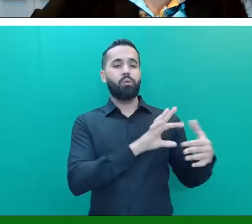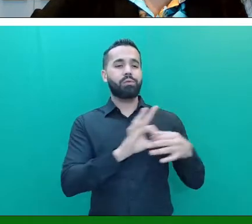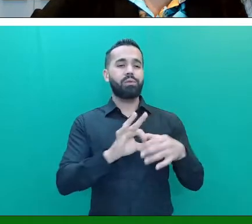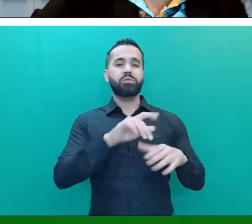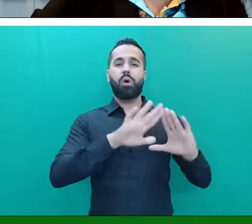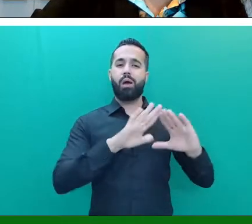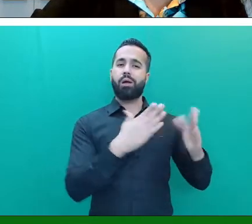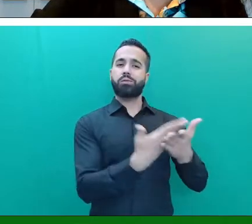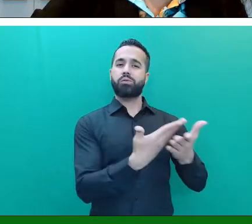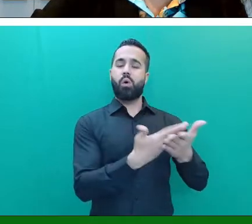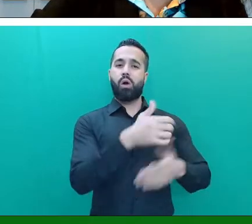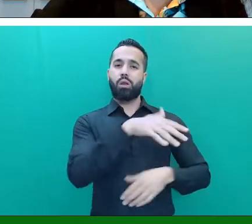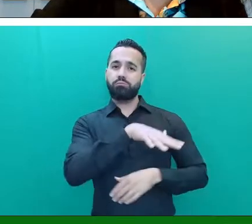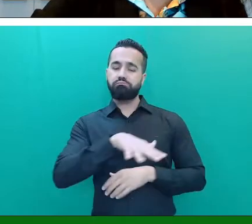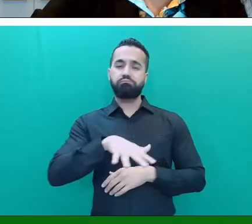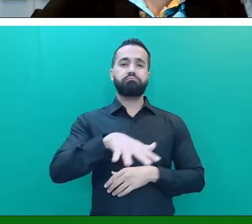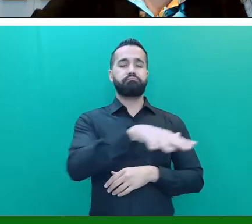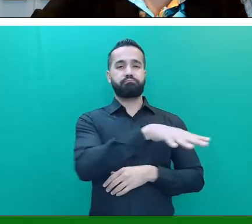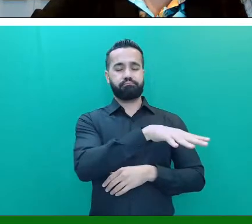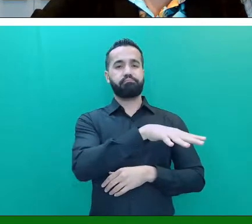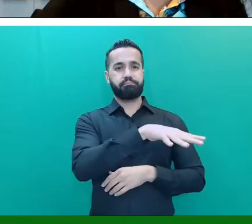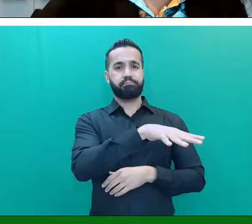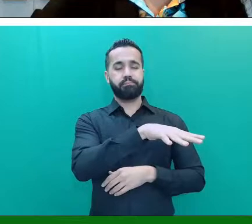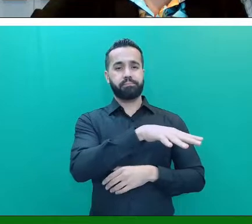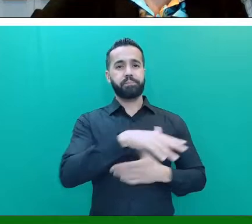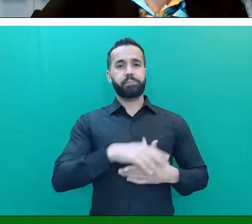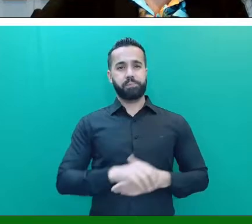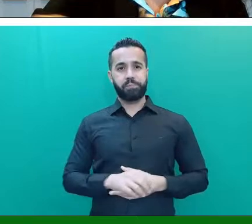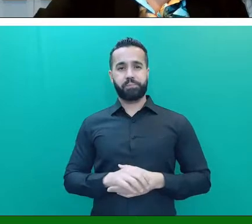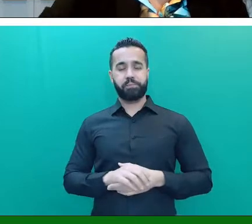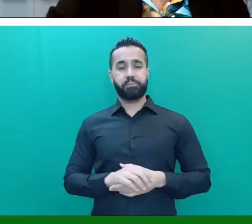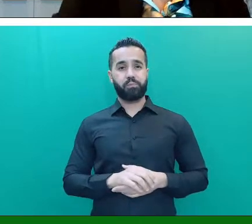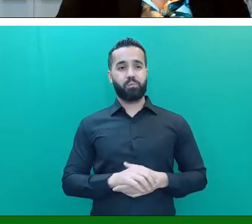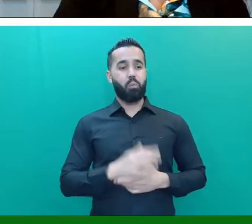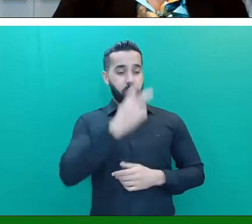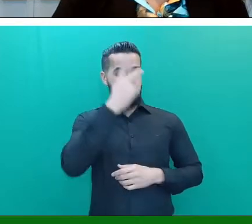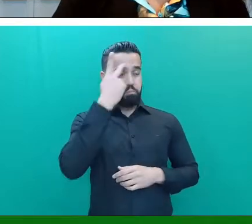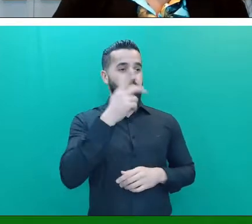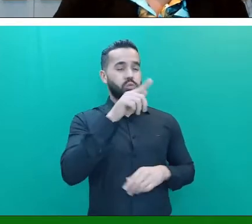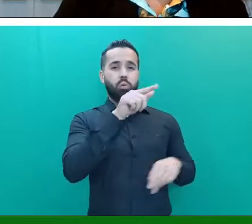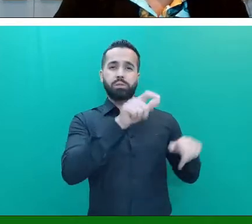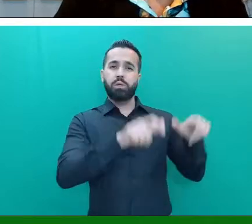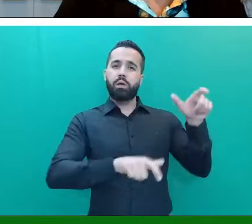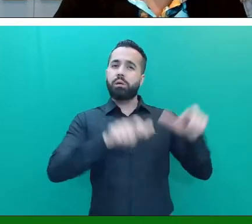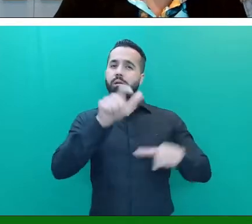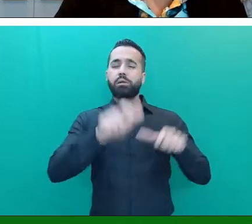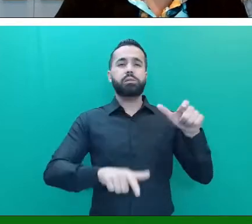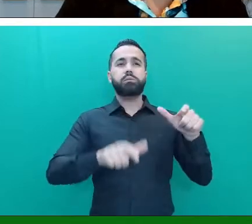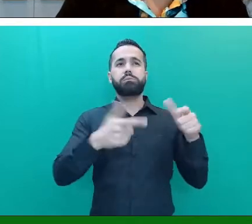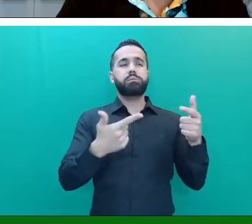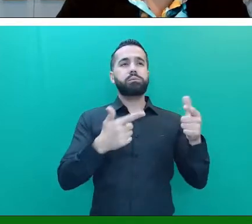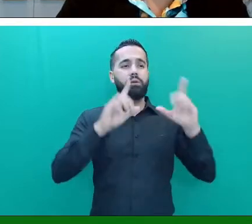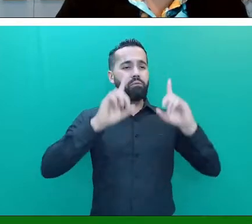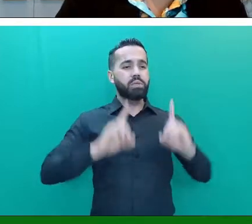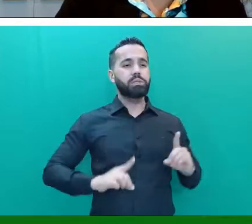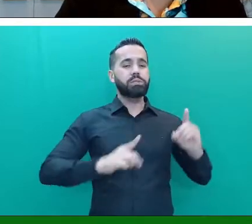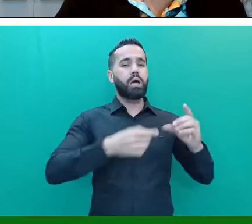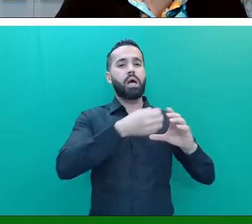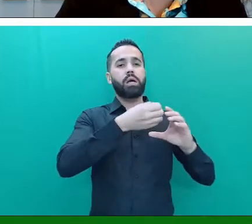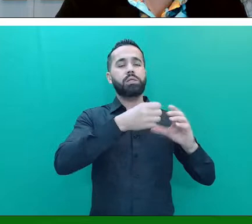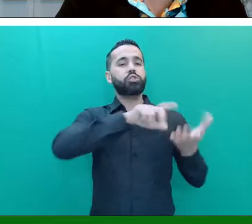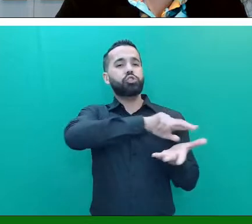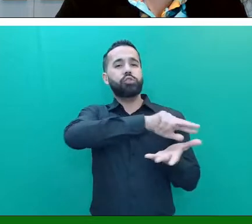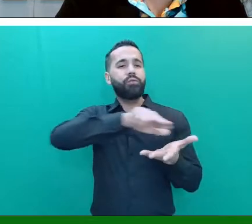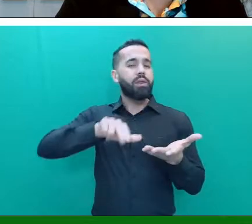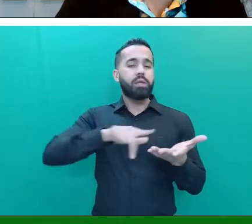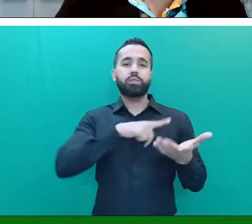habitados, não é? Por pessoas de todas as características, portanto, não seriam excluídos